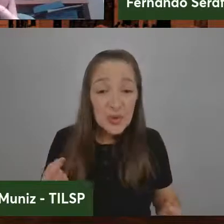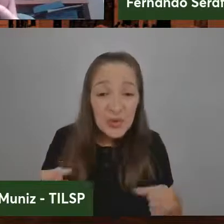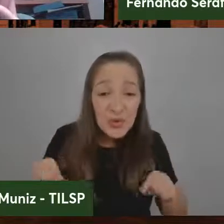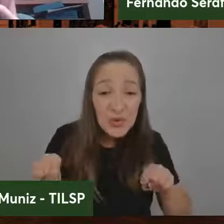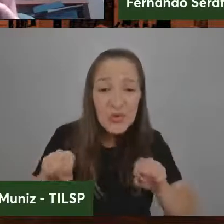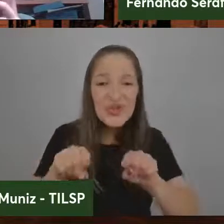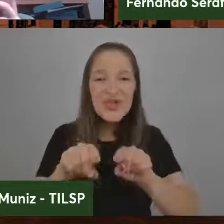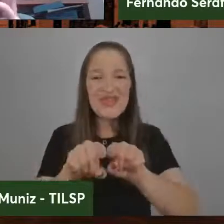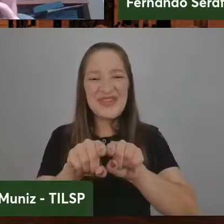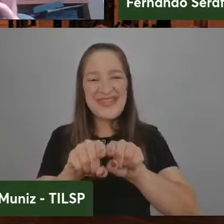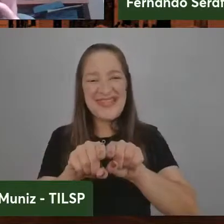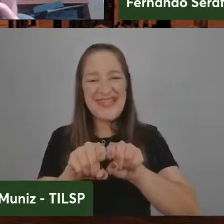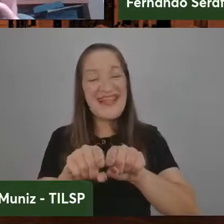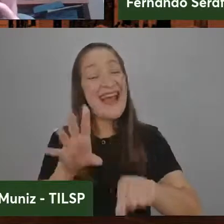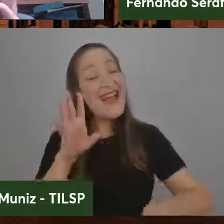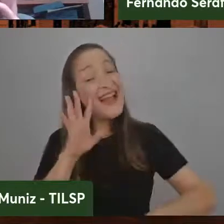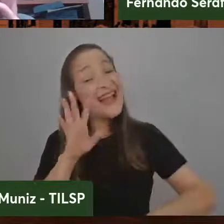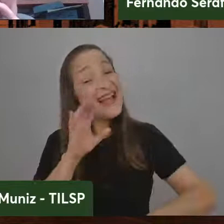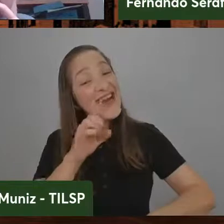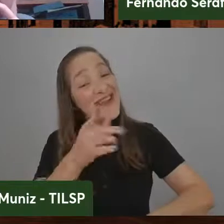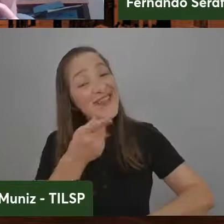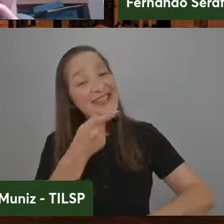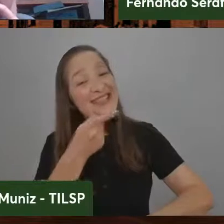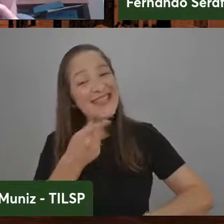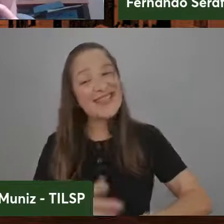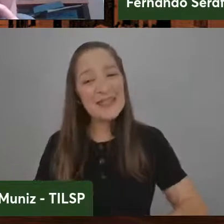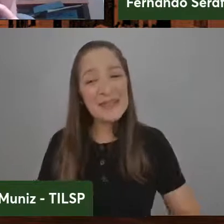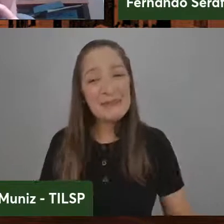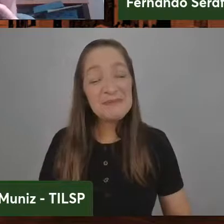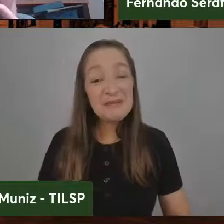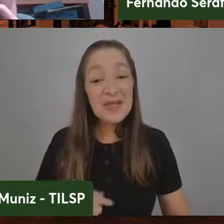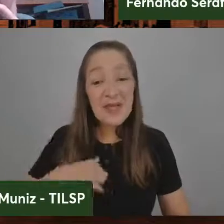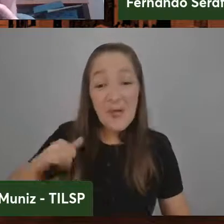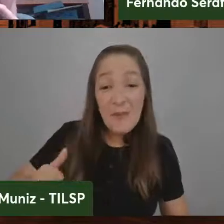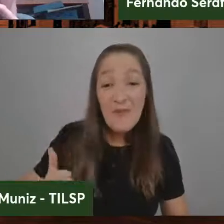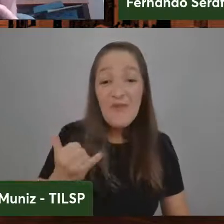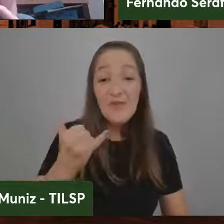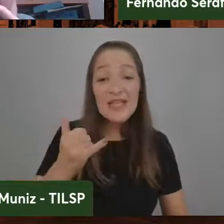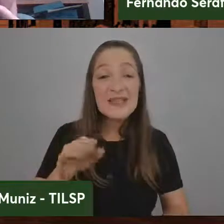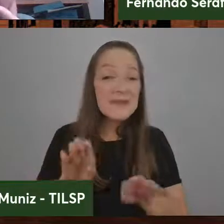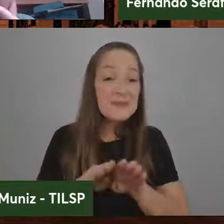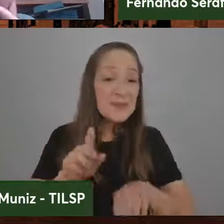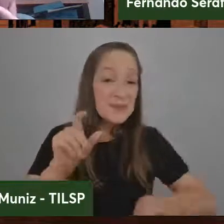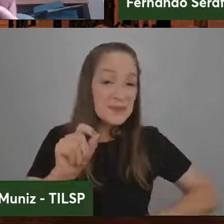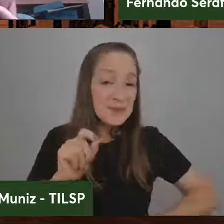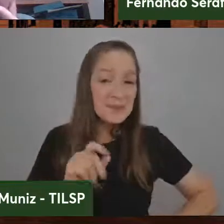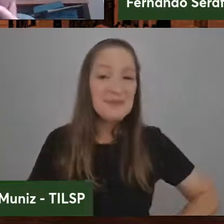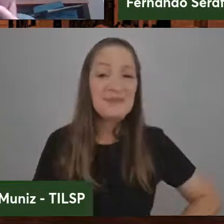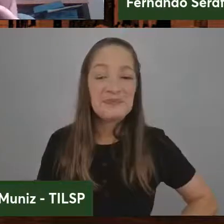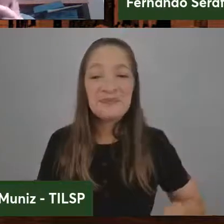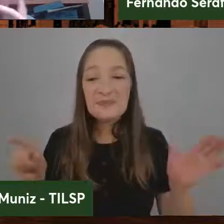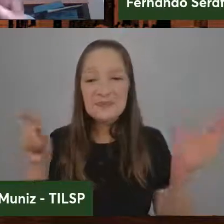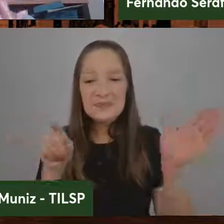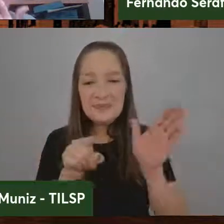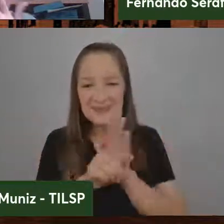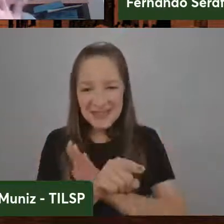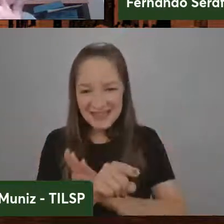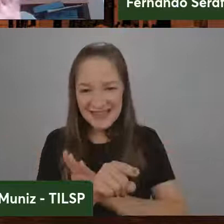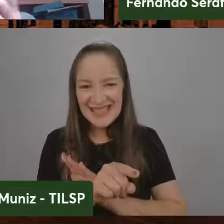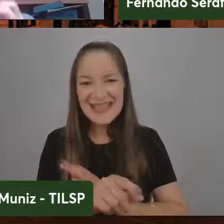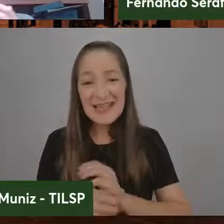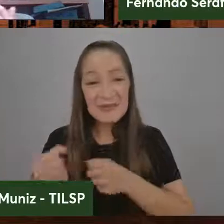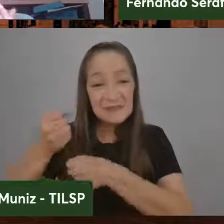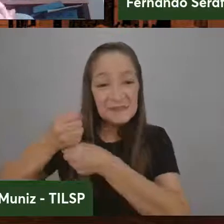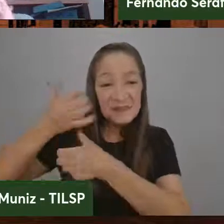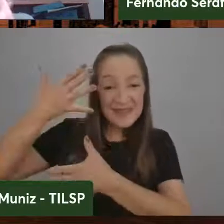Que legal e que necessário você trazer isso. Eu aproveito também a deixa para trazer aqui uma pergunta que chegou também pelo nosso